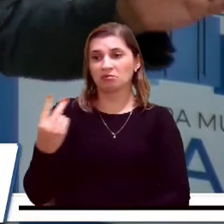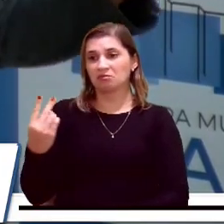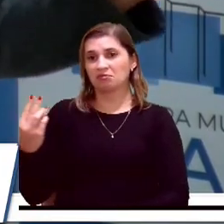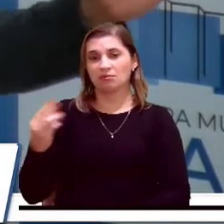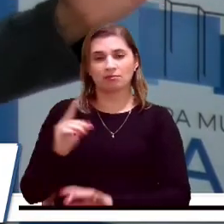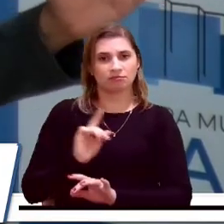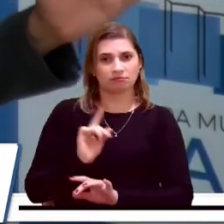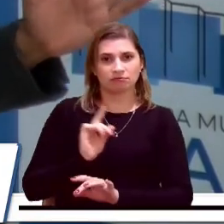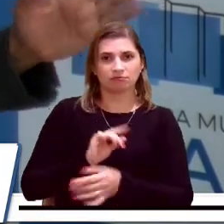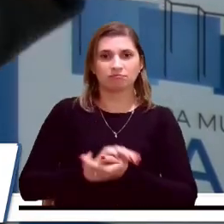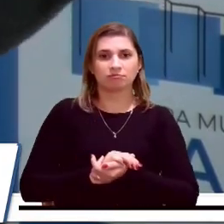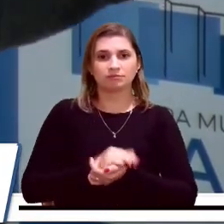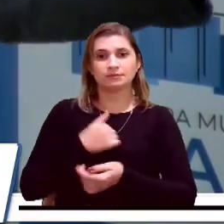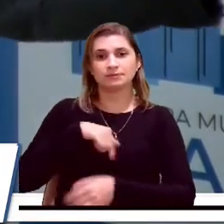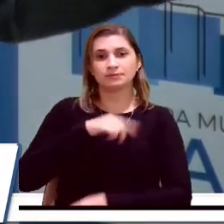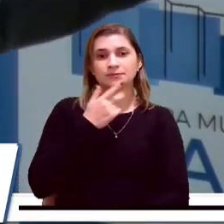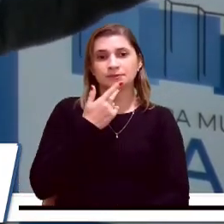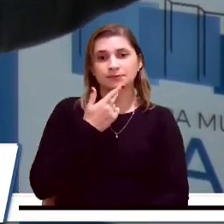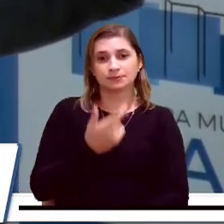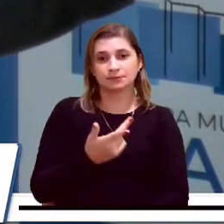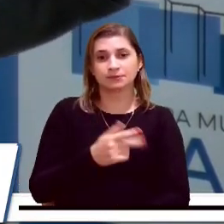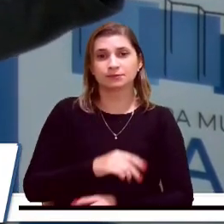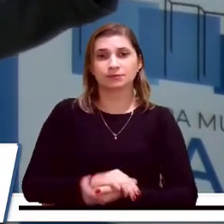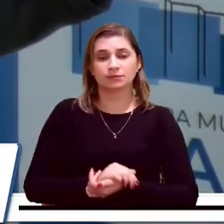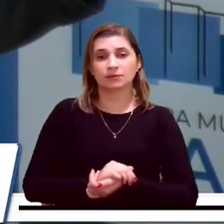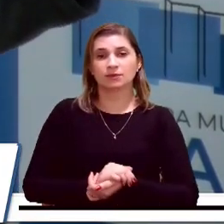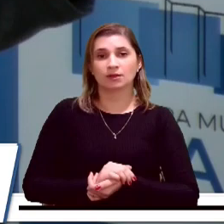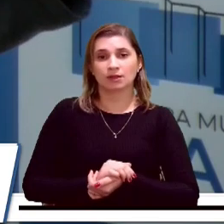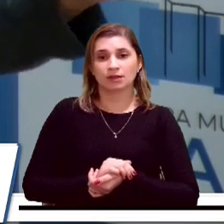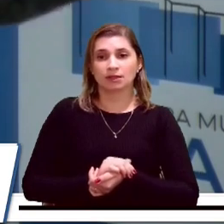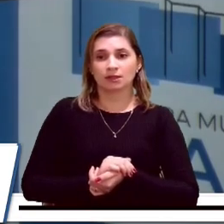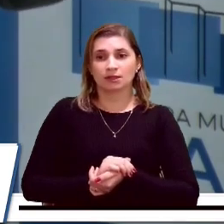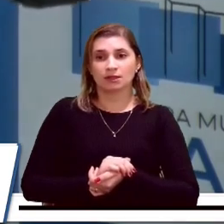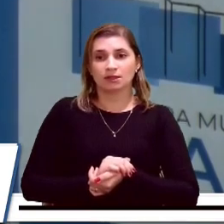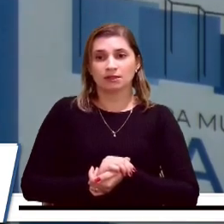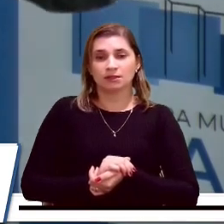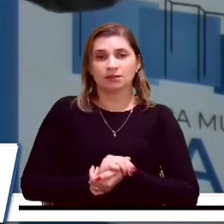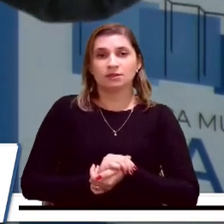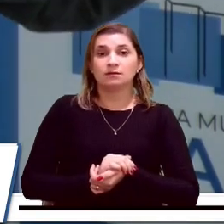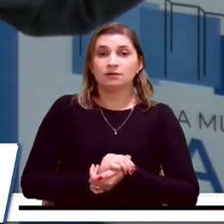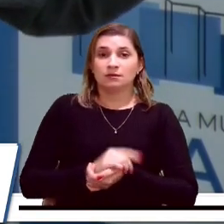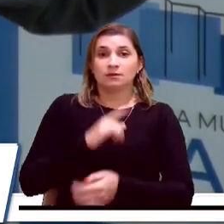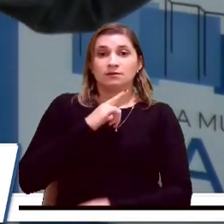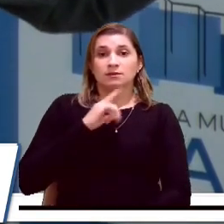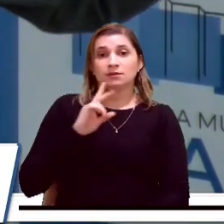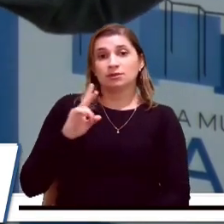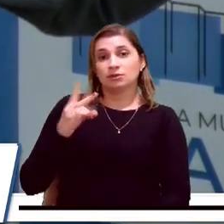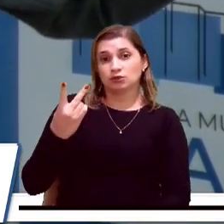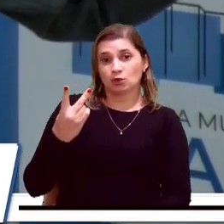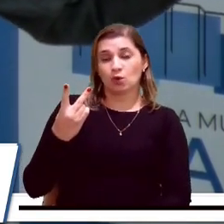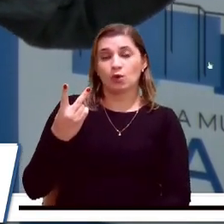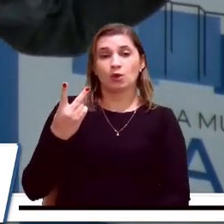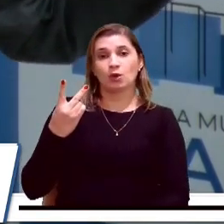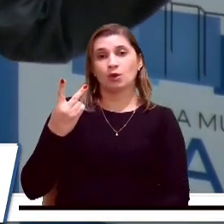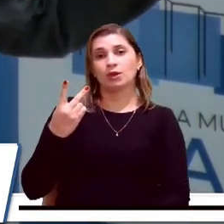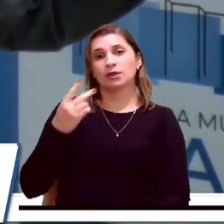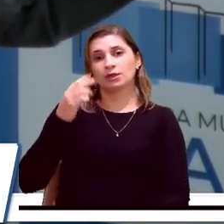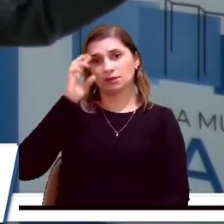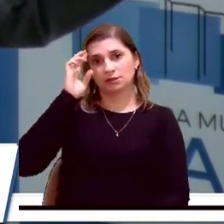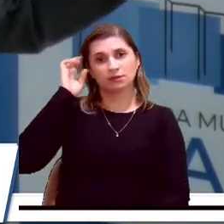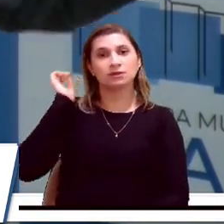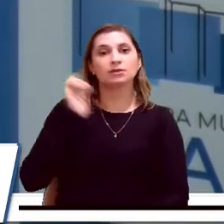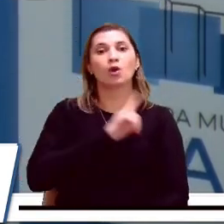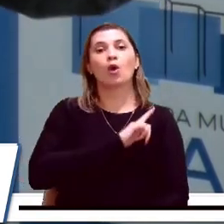quando a gente fala de escândalos, viu, vereador Francerto, nós temos dois escandalosos, o governo do estado de